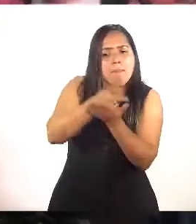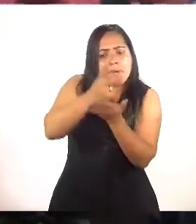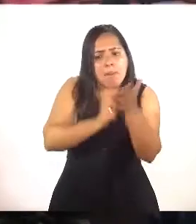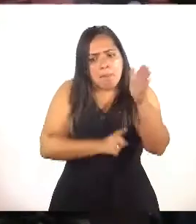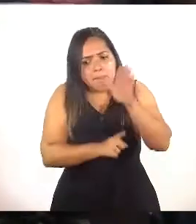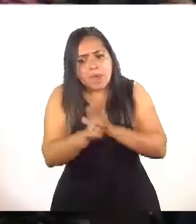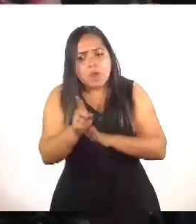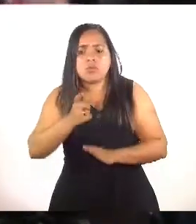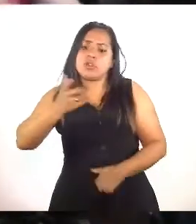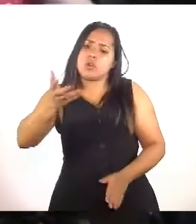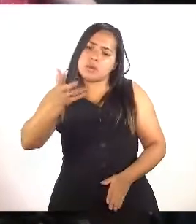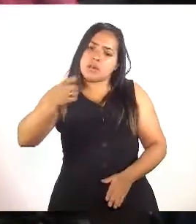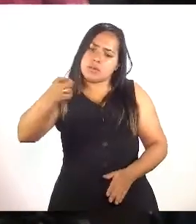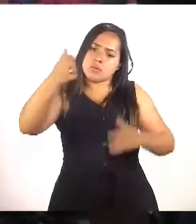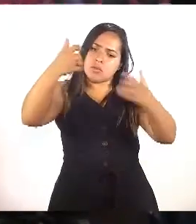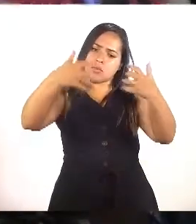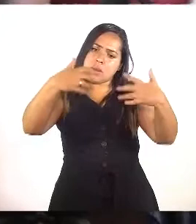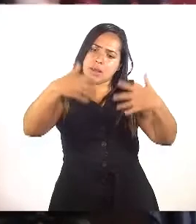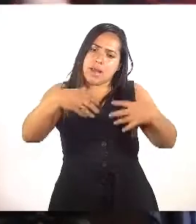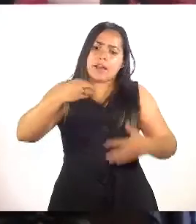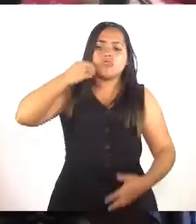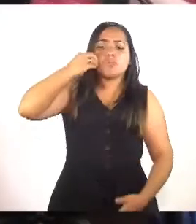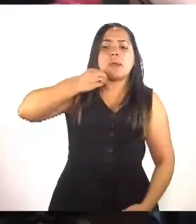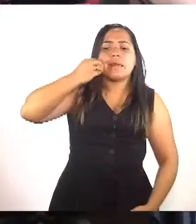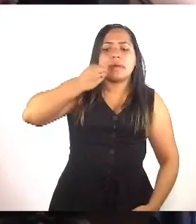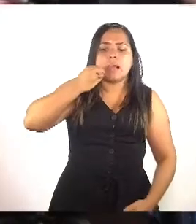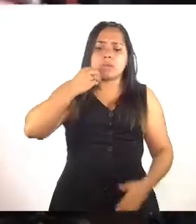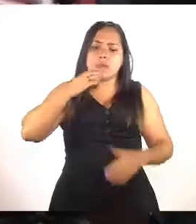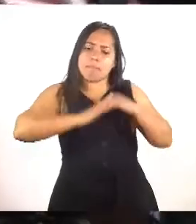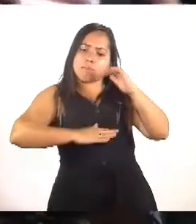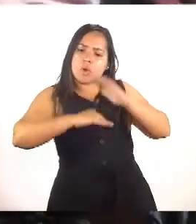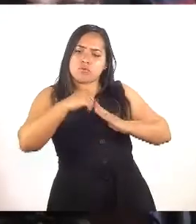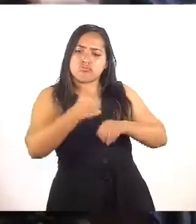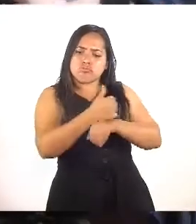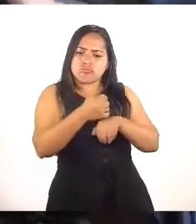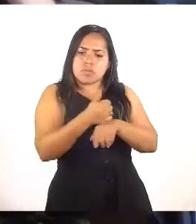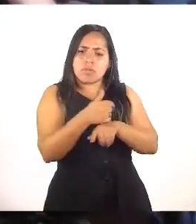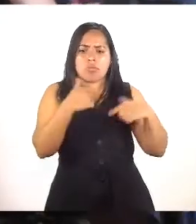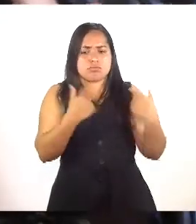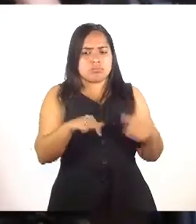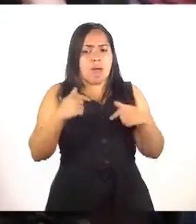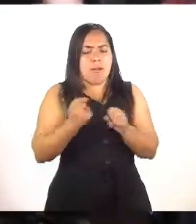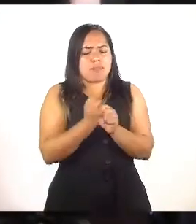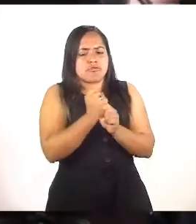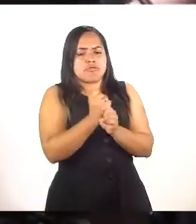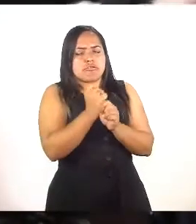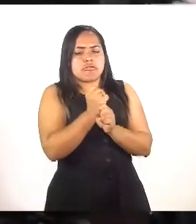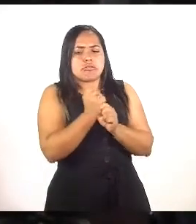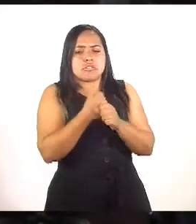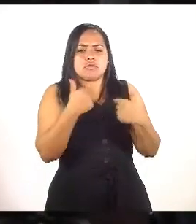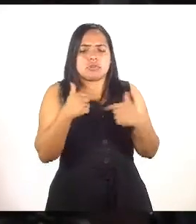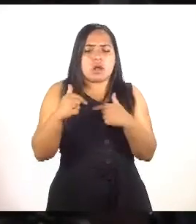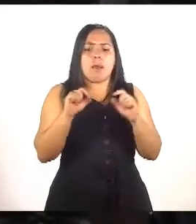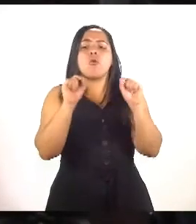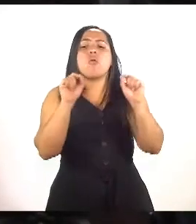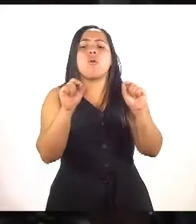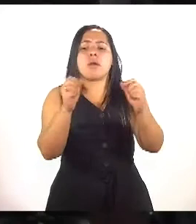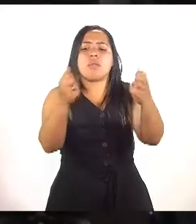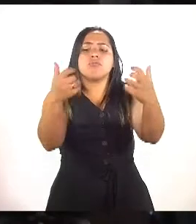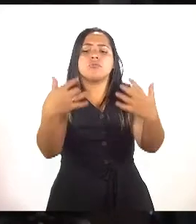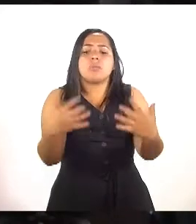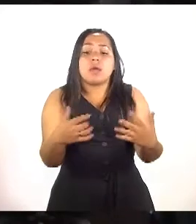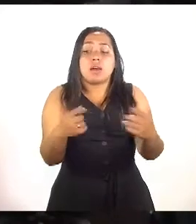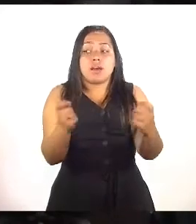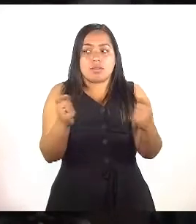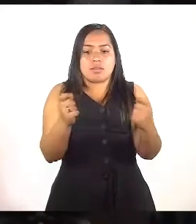Excelência discorresse sobre a sua experiência profissional ao longo desses anos, que faz com que o senhor se